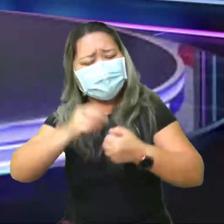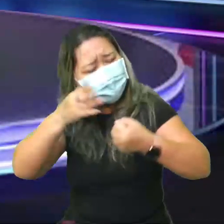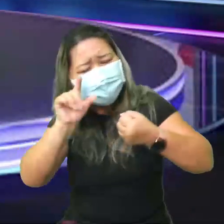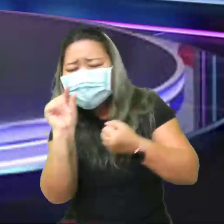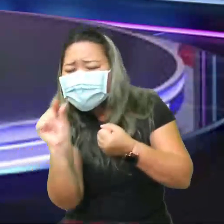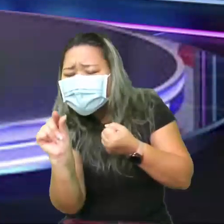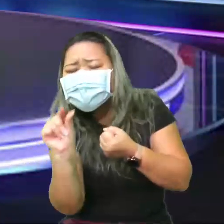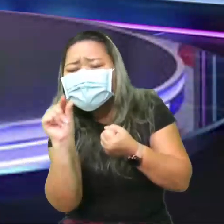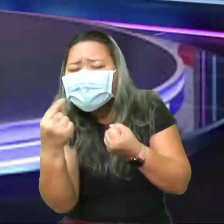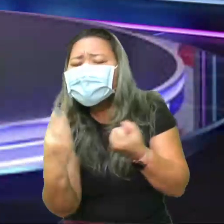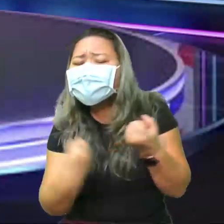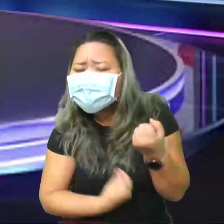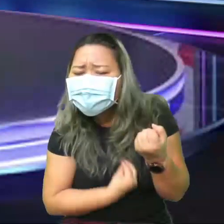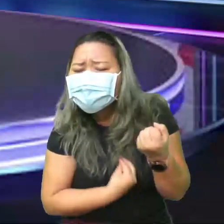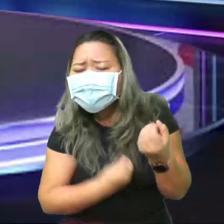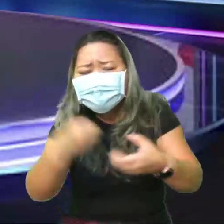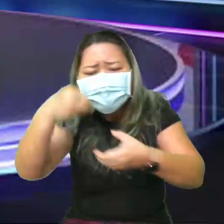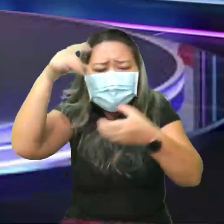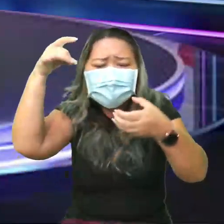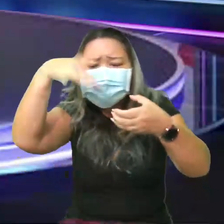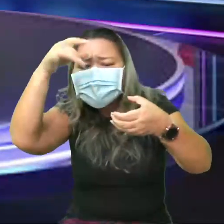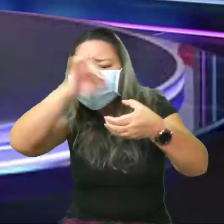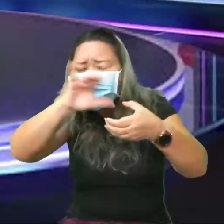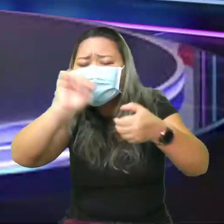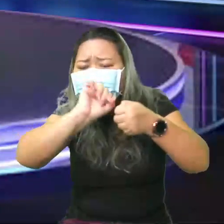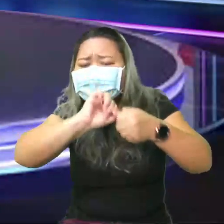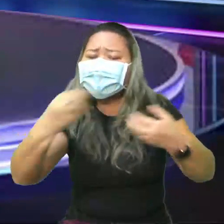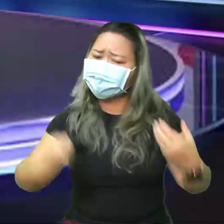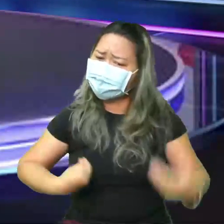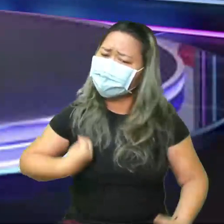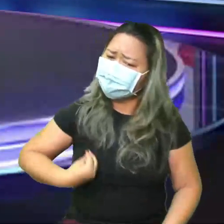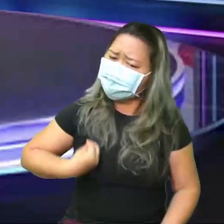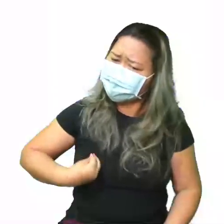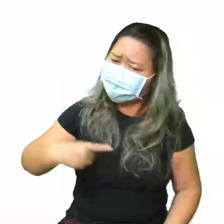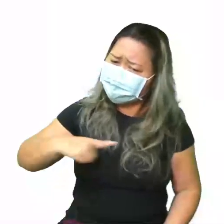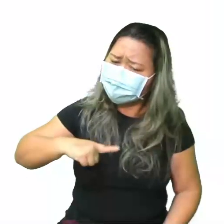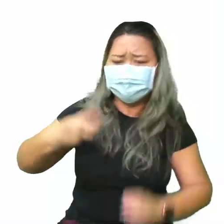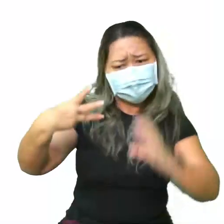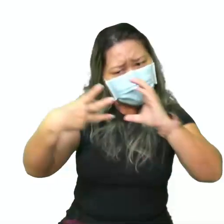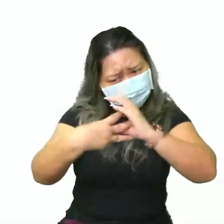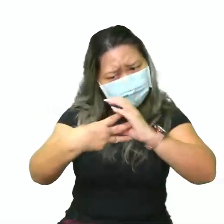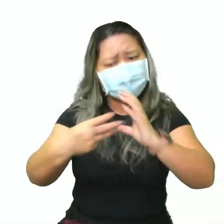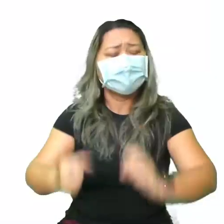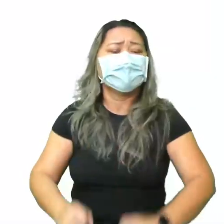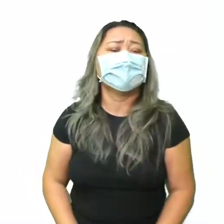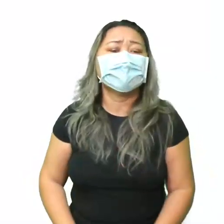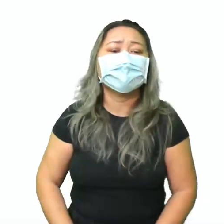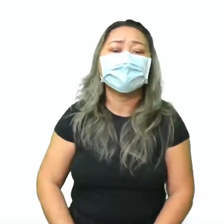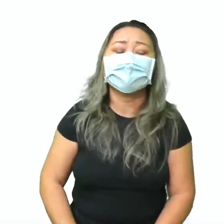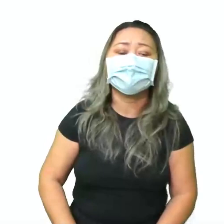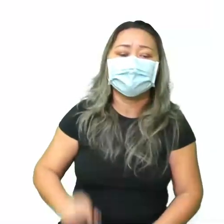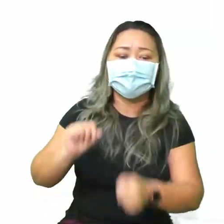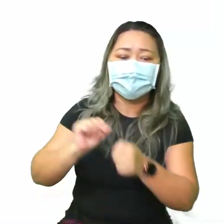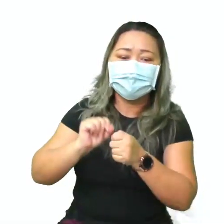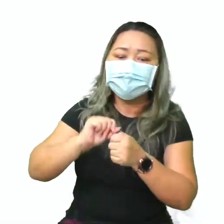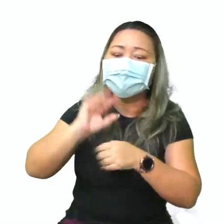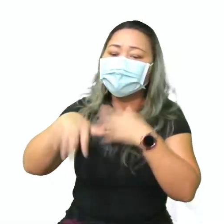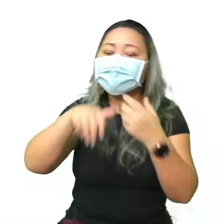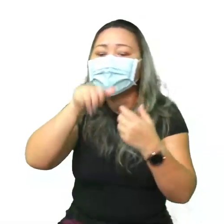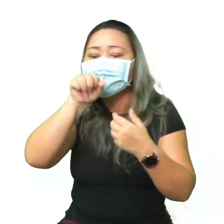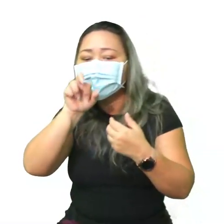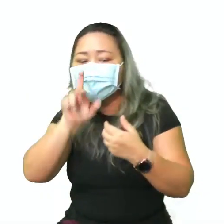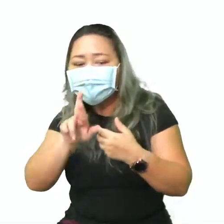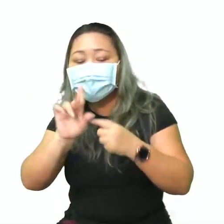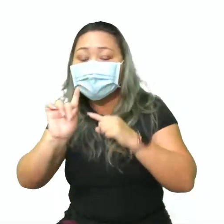sequência ali. Células. As células são as unidades funcionais que constituem órgãos animais e vegetais. Célula é fundamental.